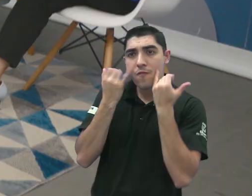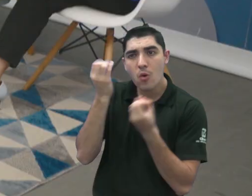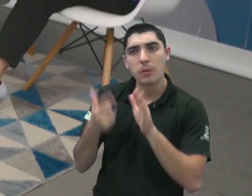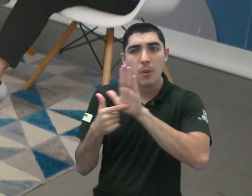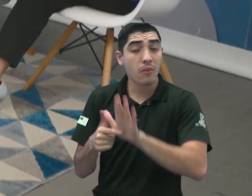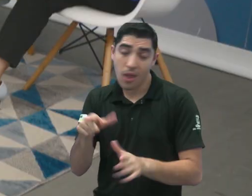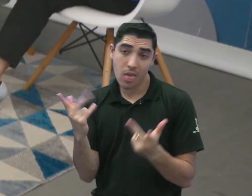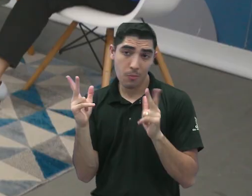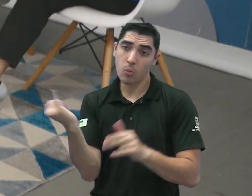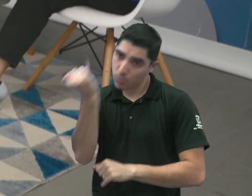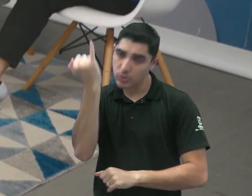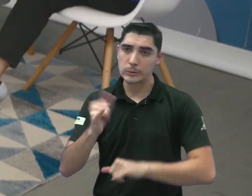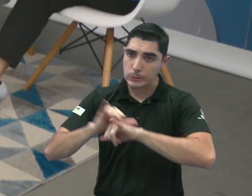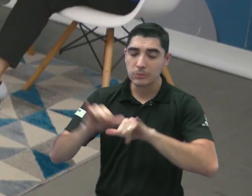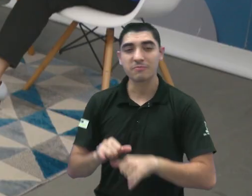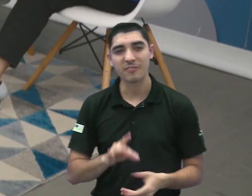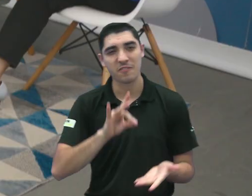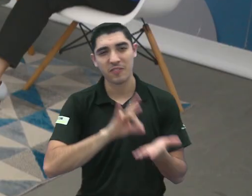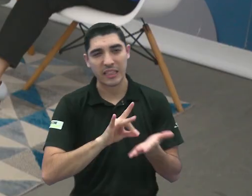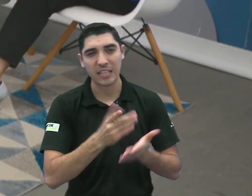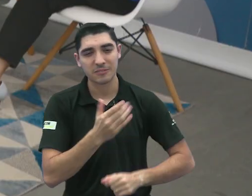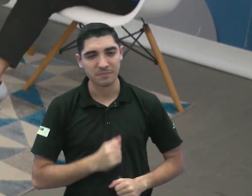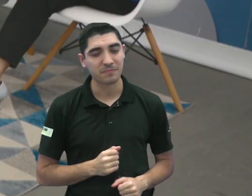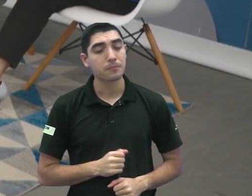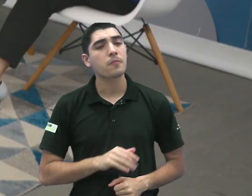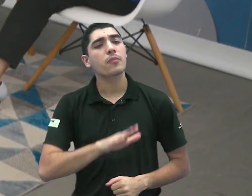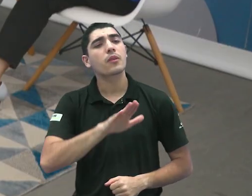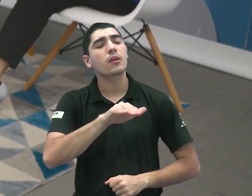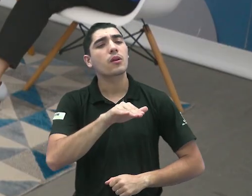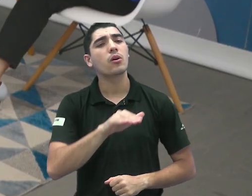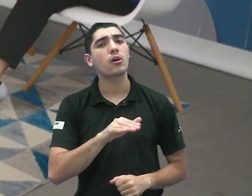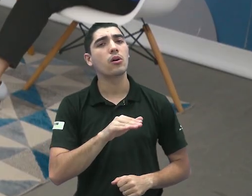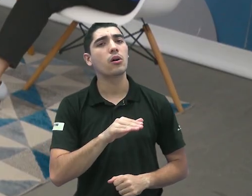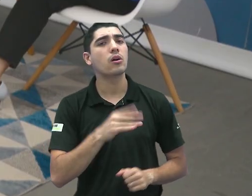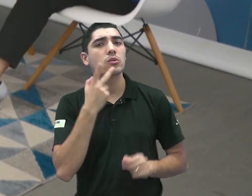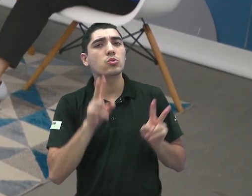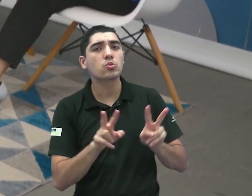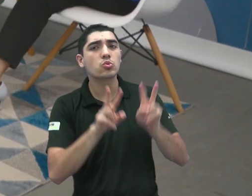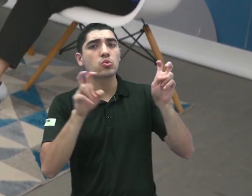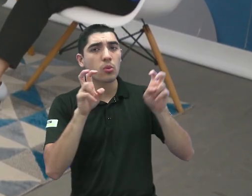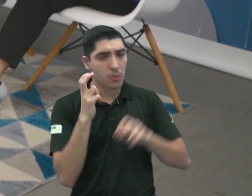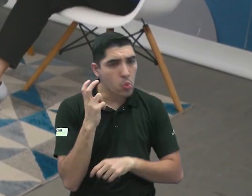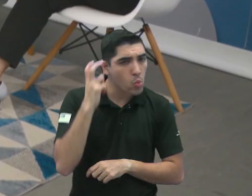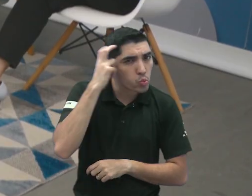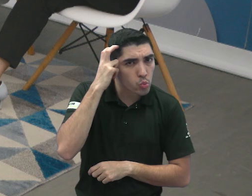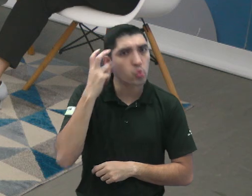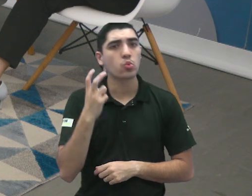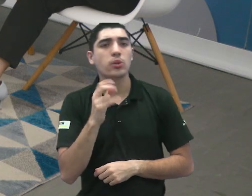certeza, né, gente? Kátia, na questão da cultura, o que fazer, né, a